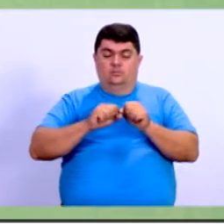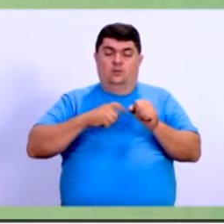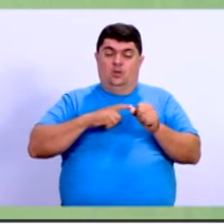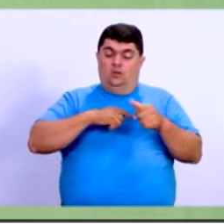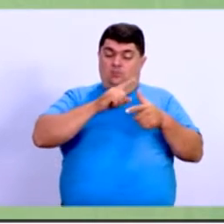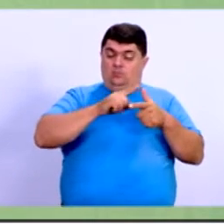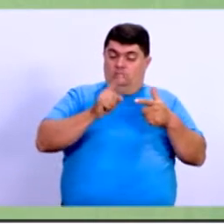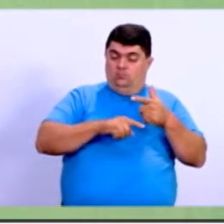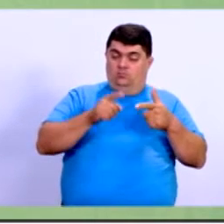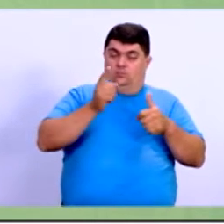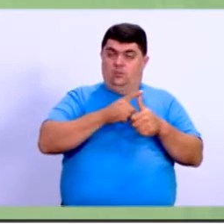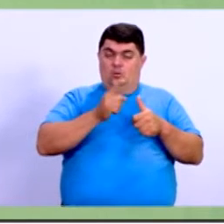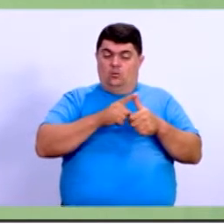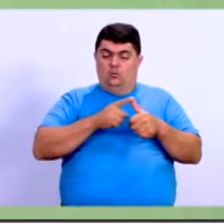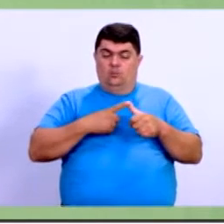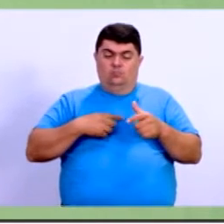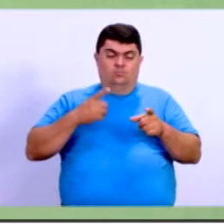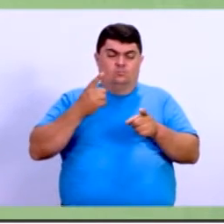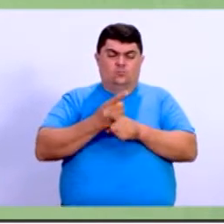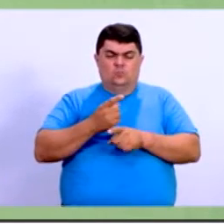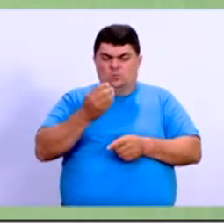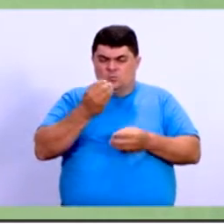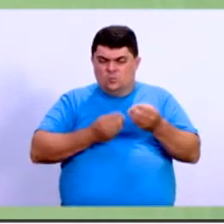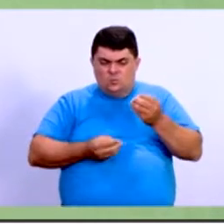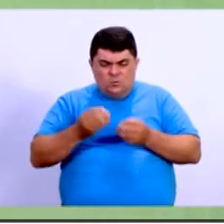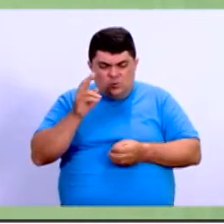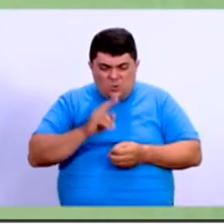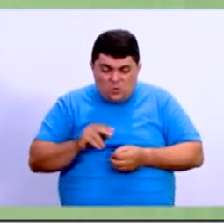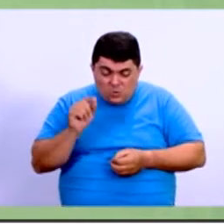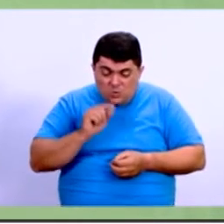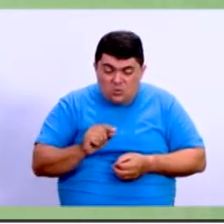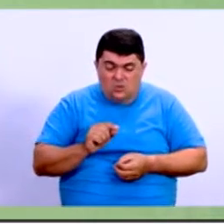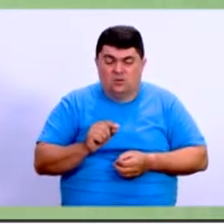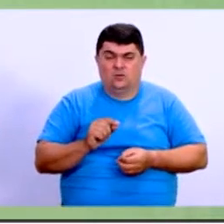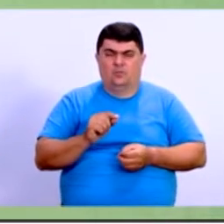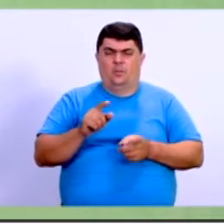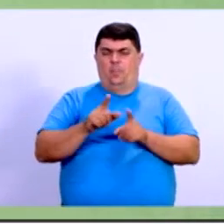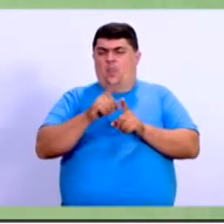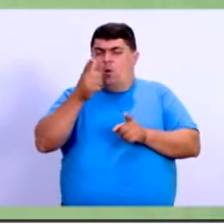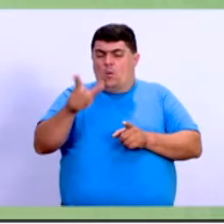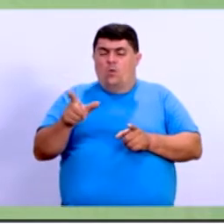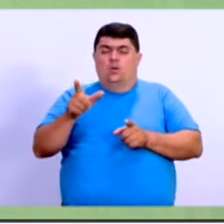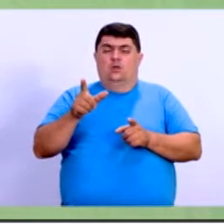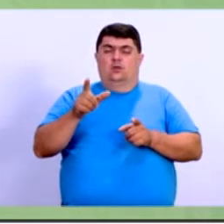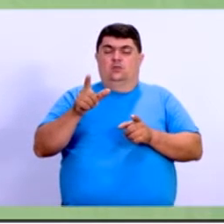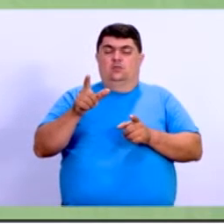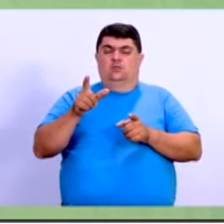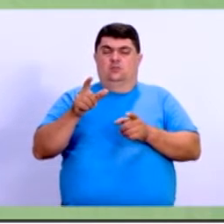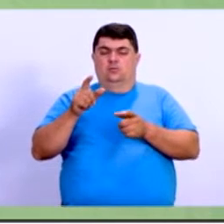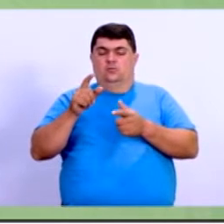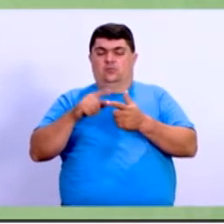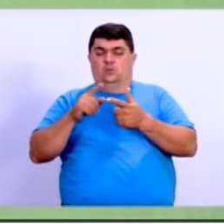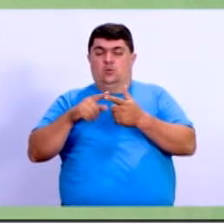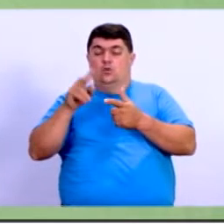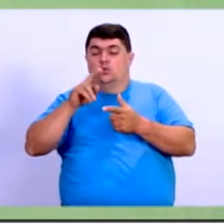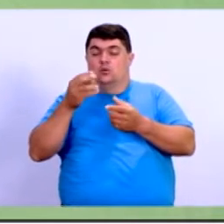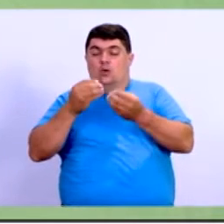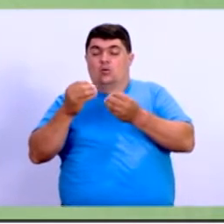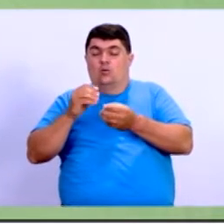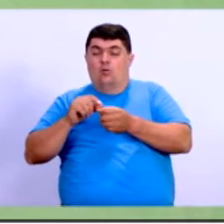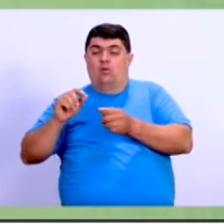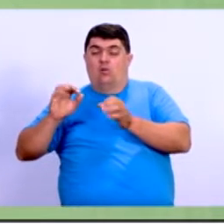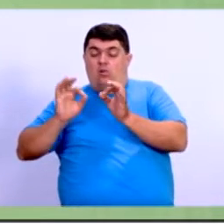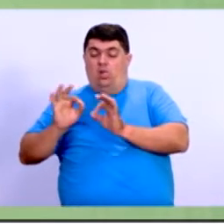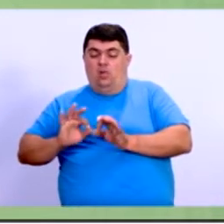diferentes. Uma que eu identifico o que eu vou usar para desenvolver e outra o que eu vou usar para utilizar. Tem que fazer um estudo profundo